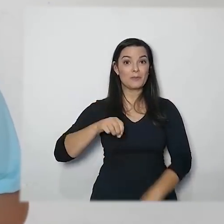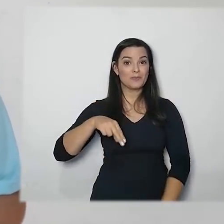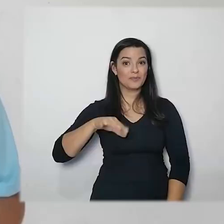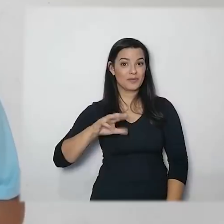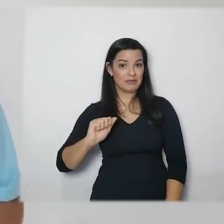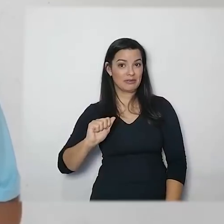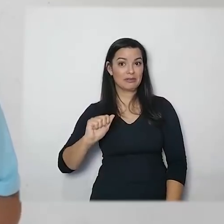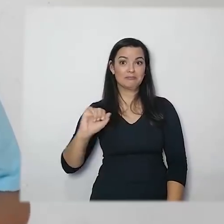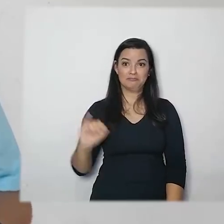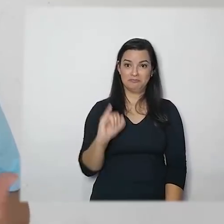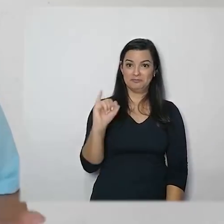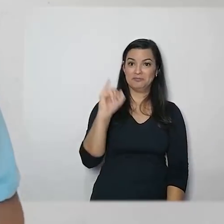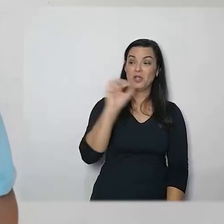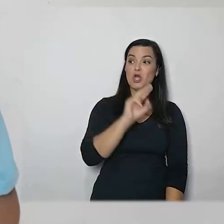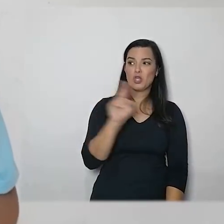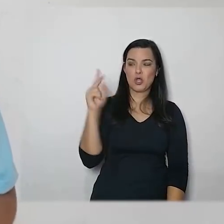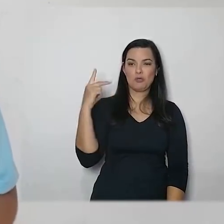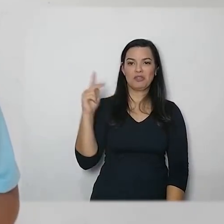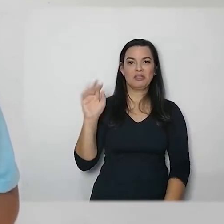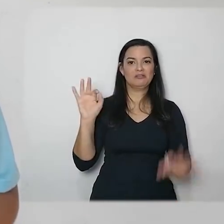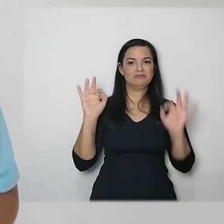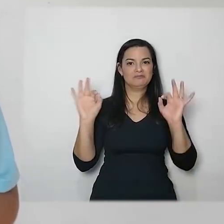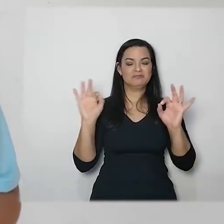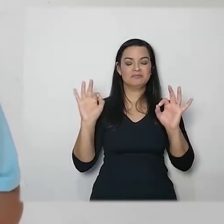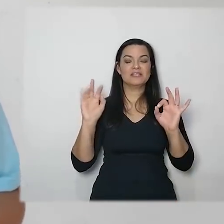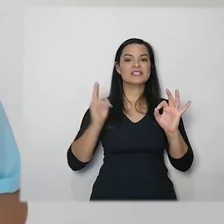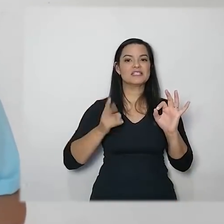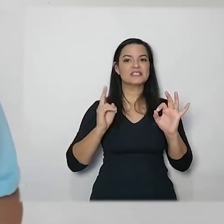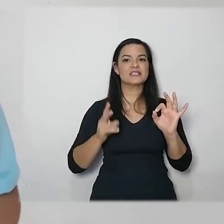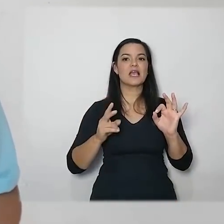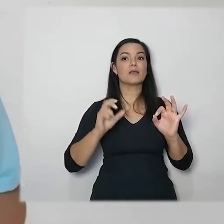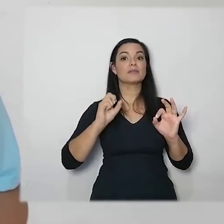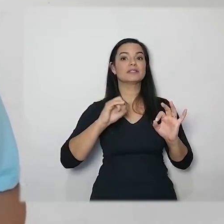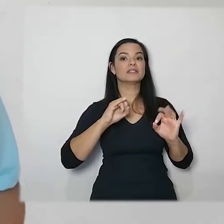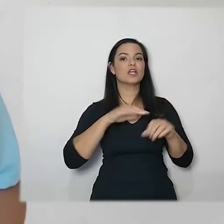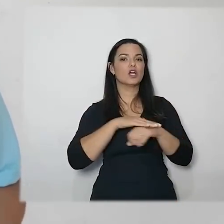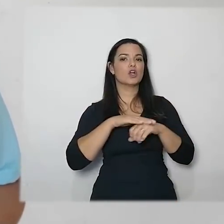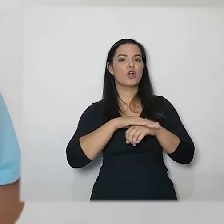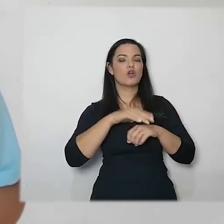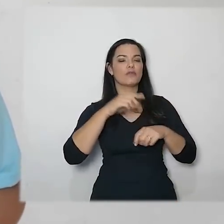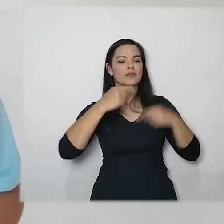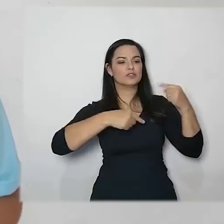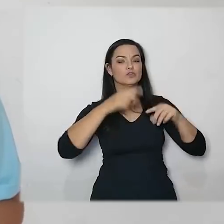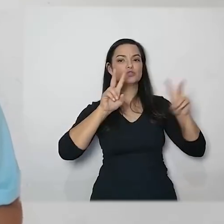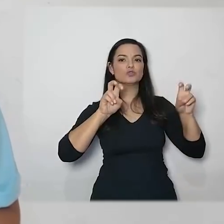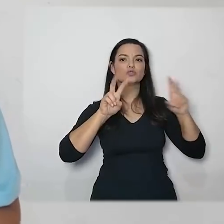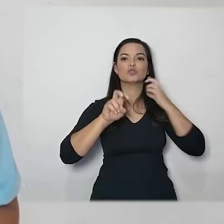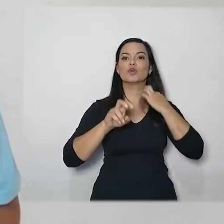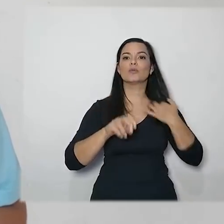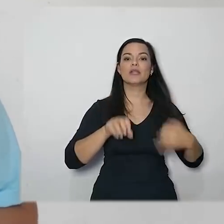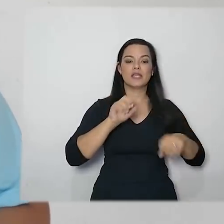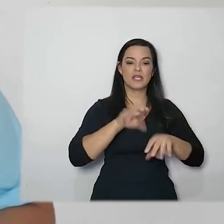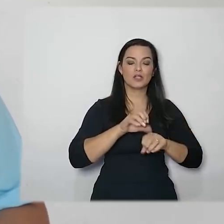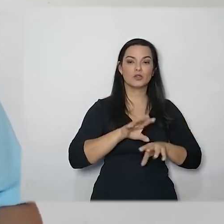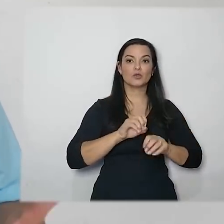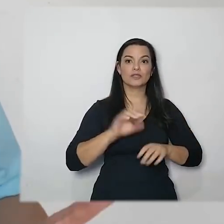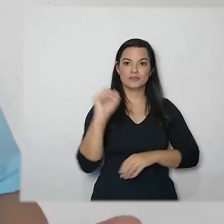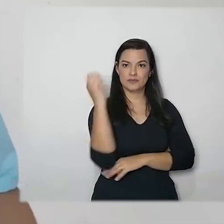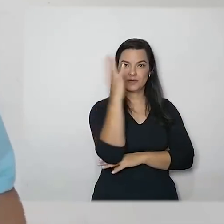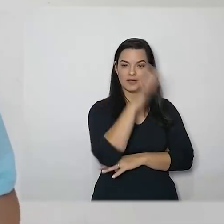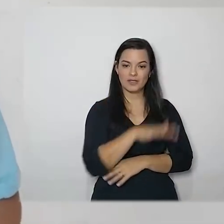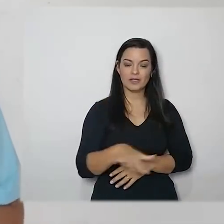nome que nós temos sendo referenciado aí quando nós discutimos educação ambiental, exatamente pelo